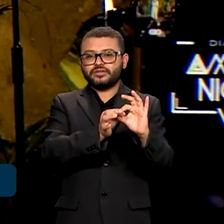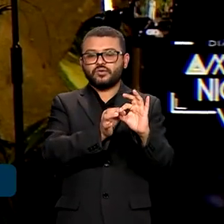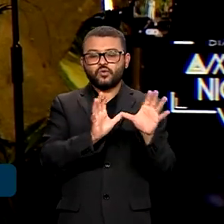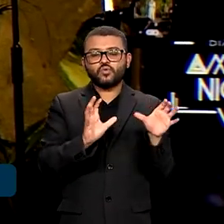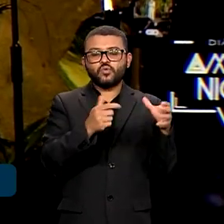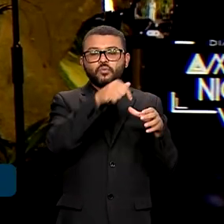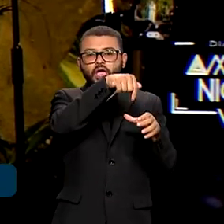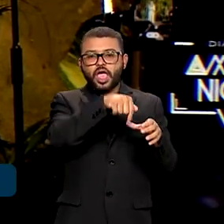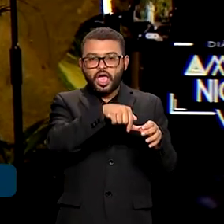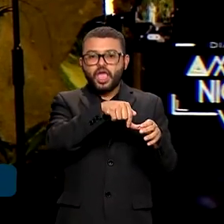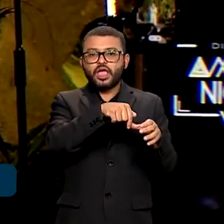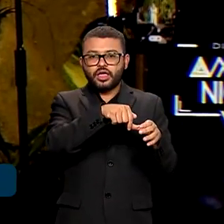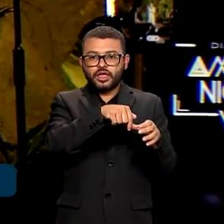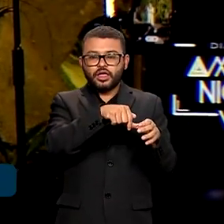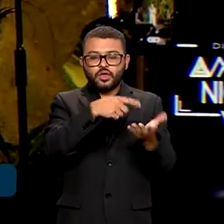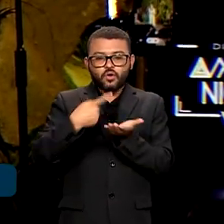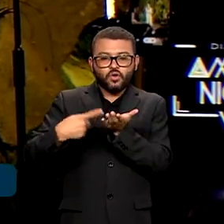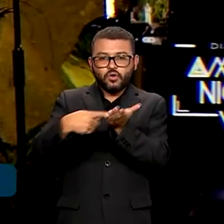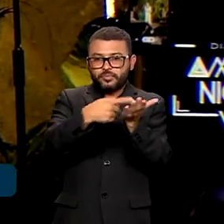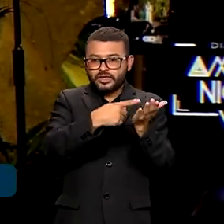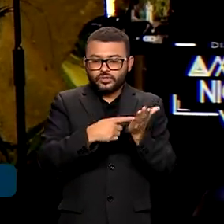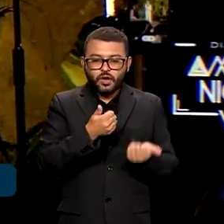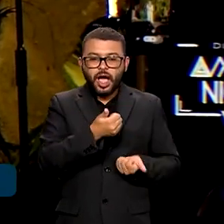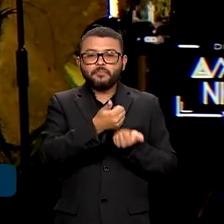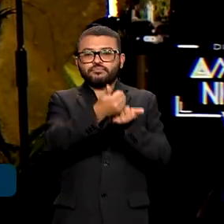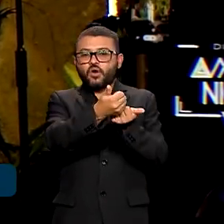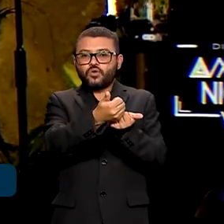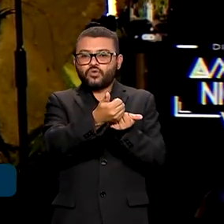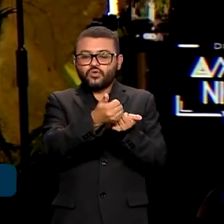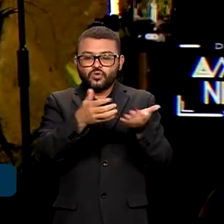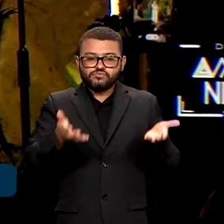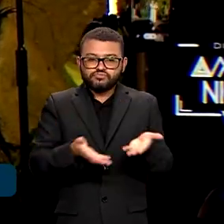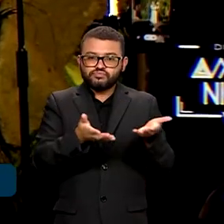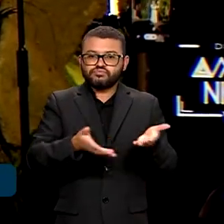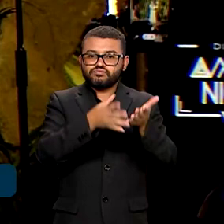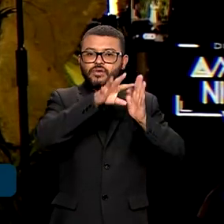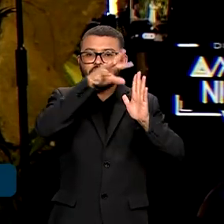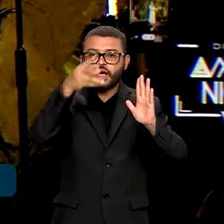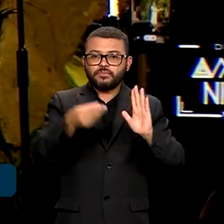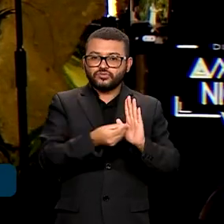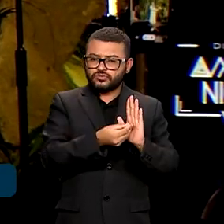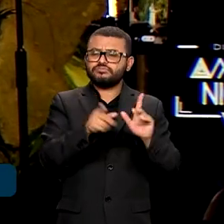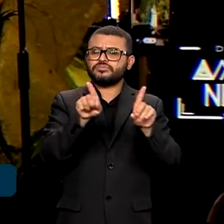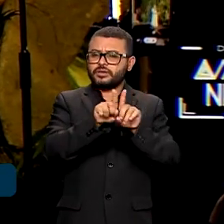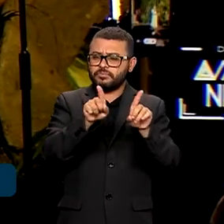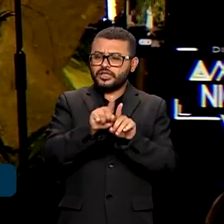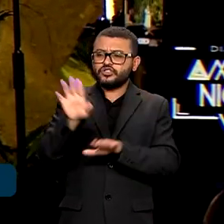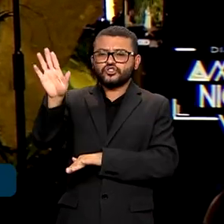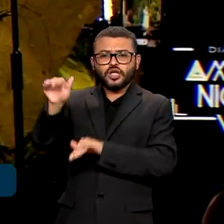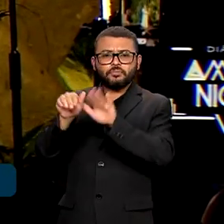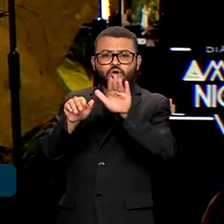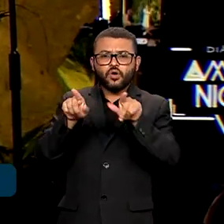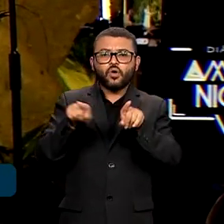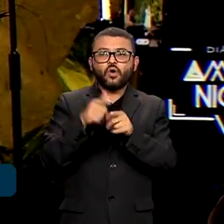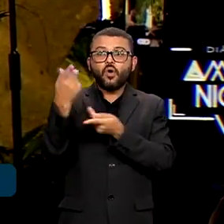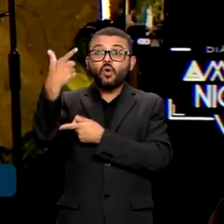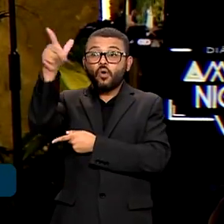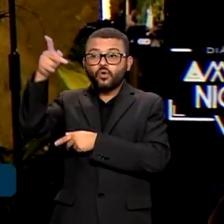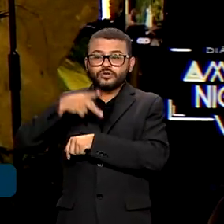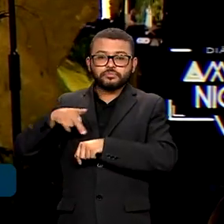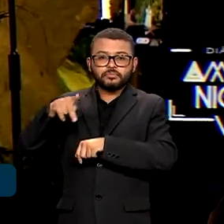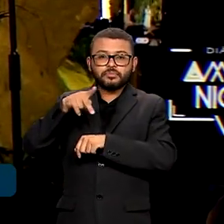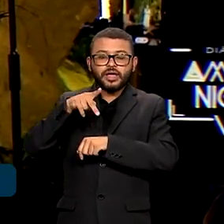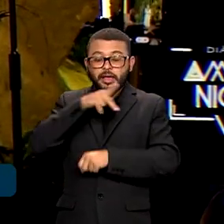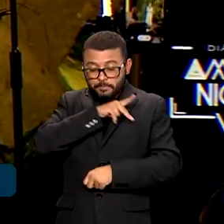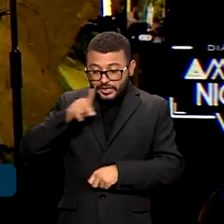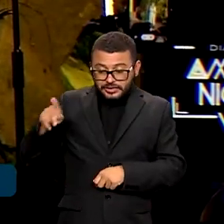do Tratado de Cooperação Amazônico e que também chamou outros